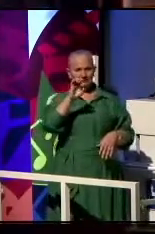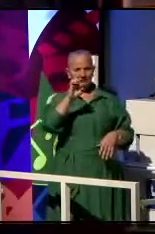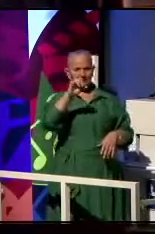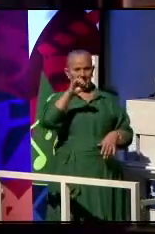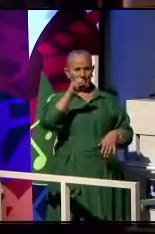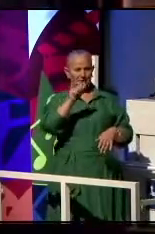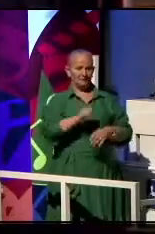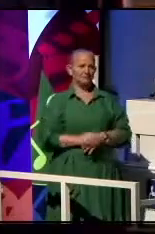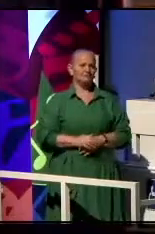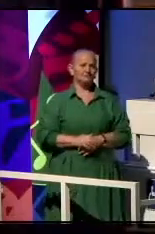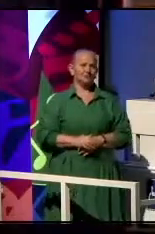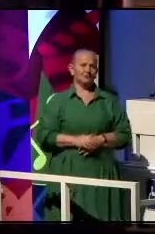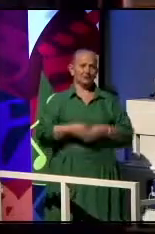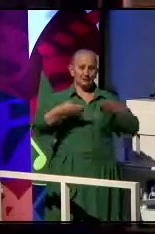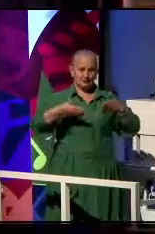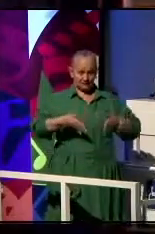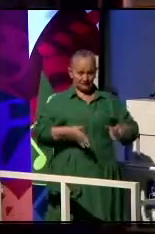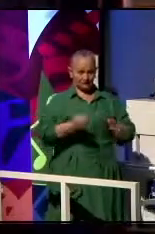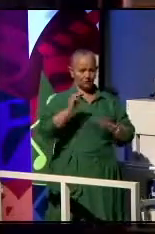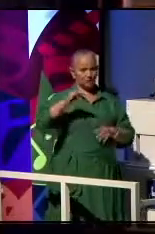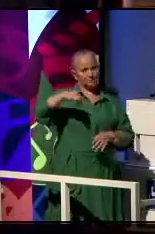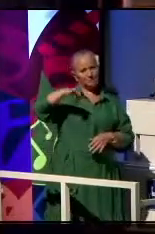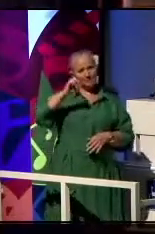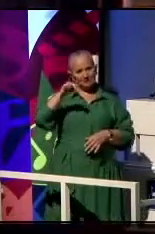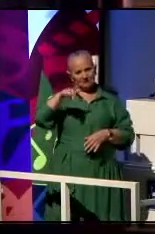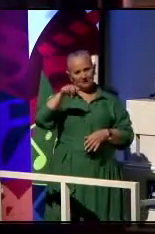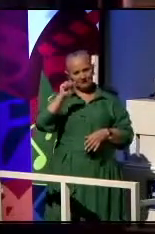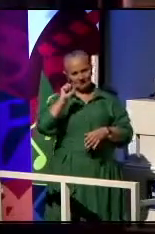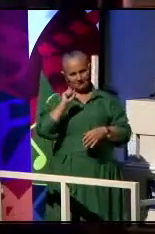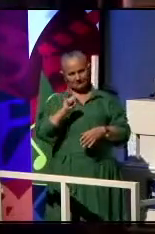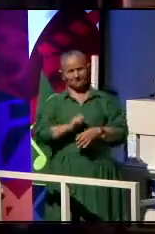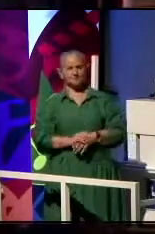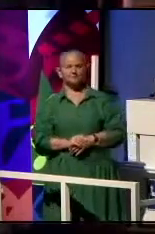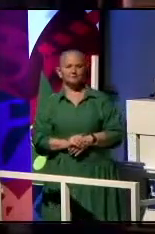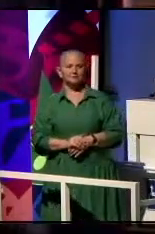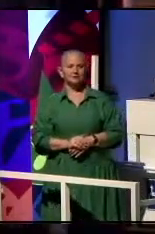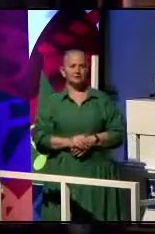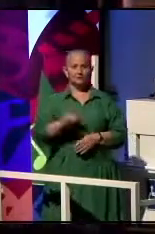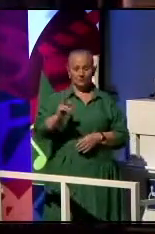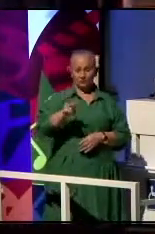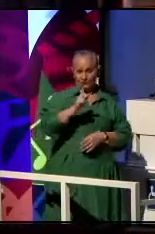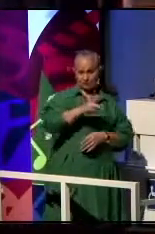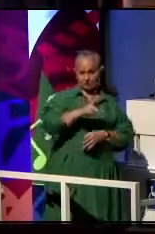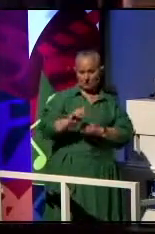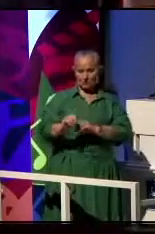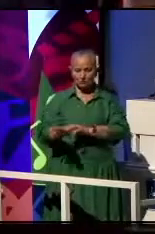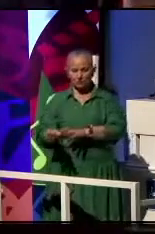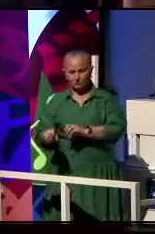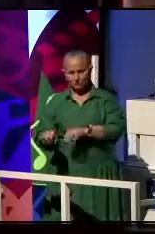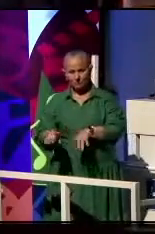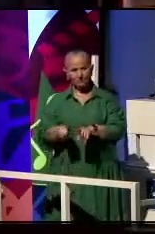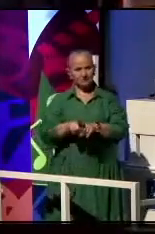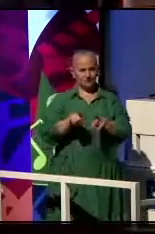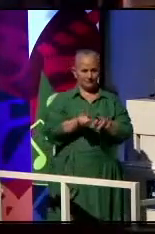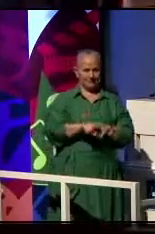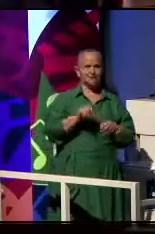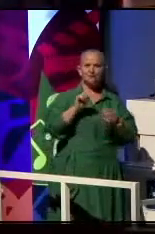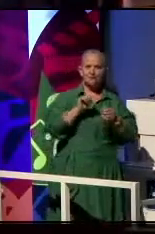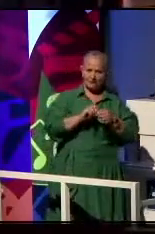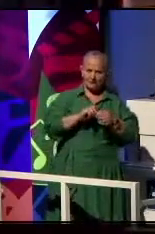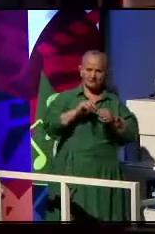mineira de Belo Horizonte, produtora editorial e educadora, com formação musical